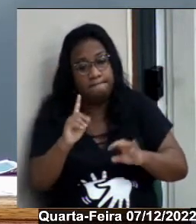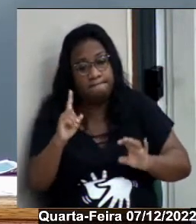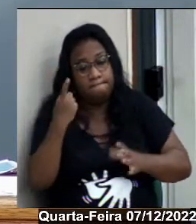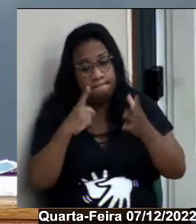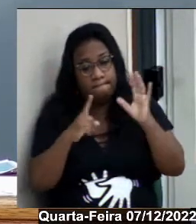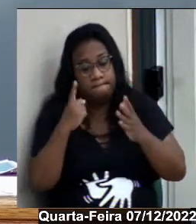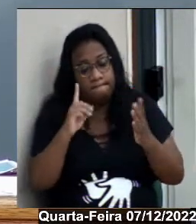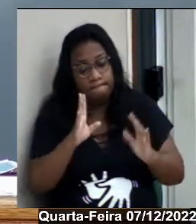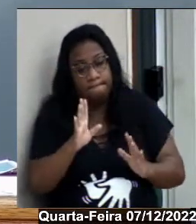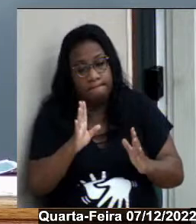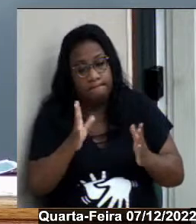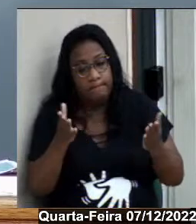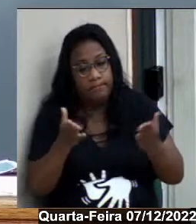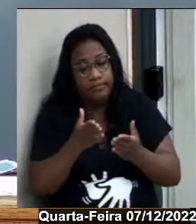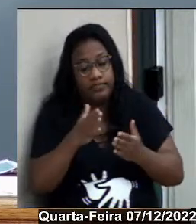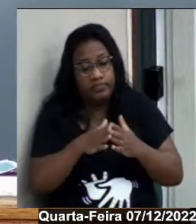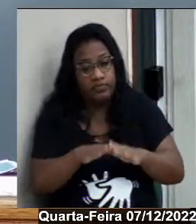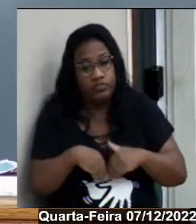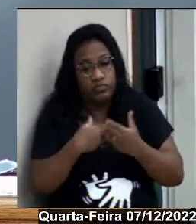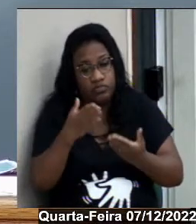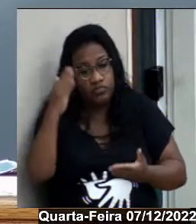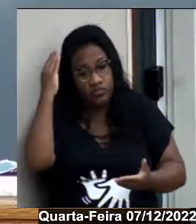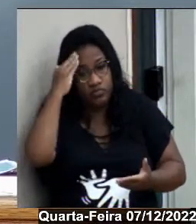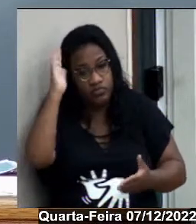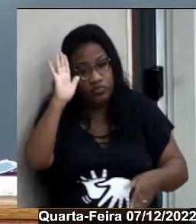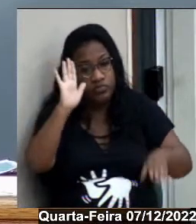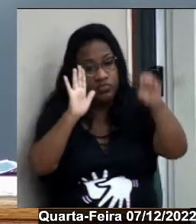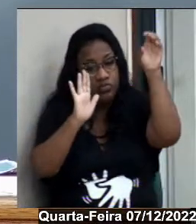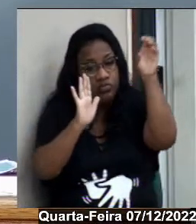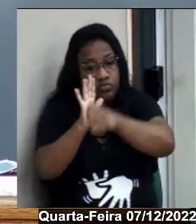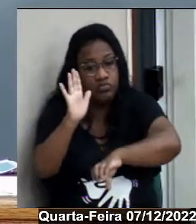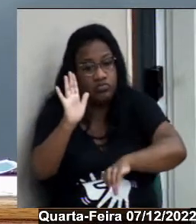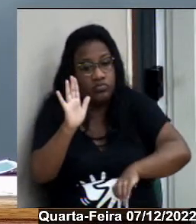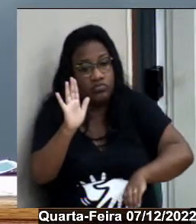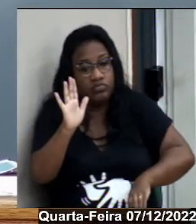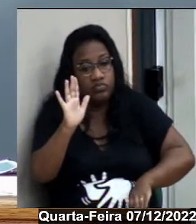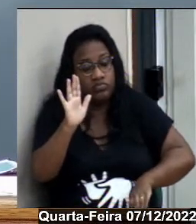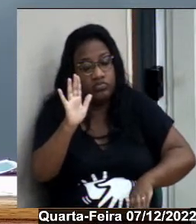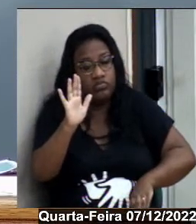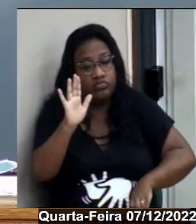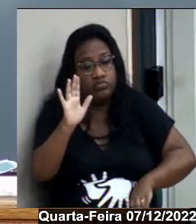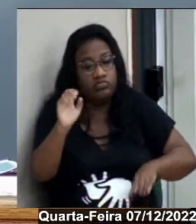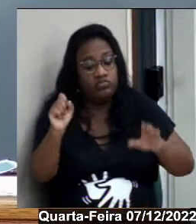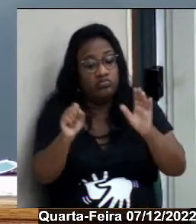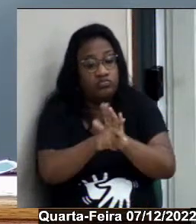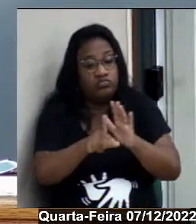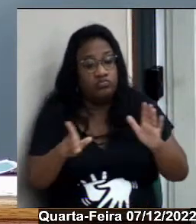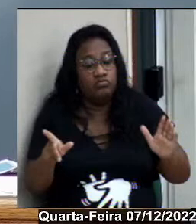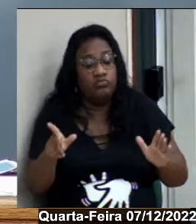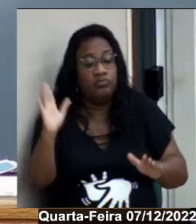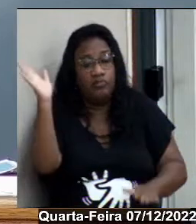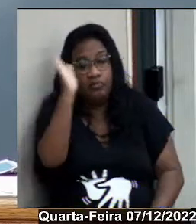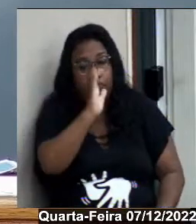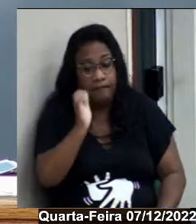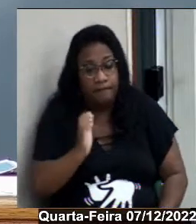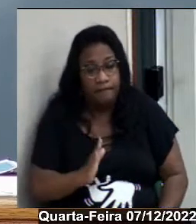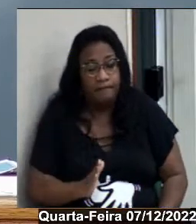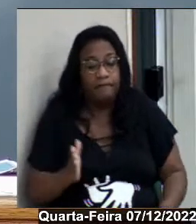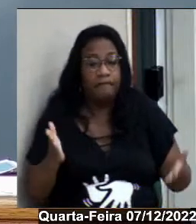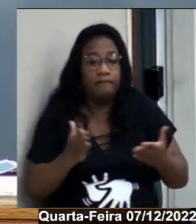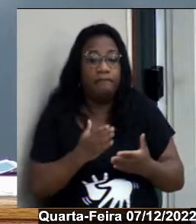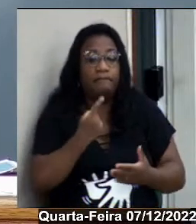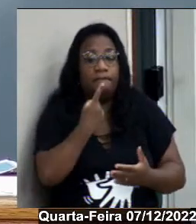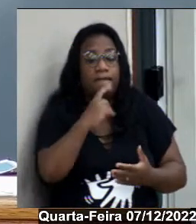2019. E da outras providências, considerando que a Constituição da República Federativa do Brasil,